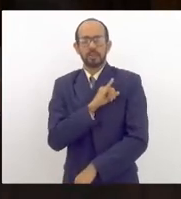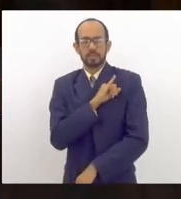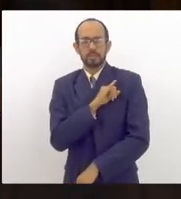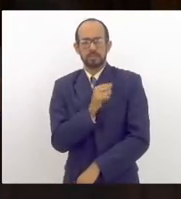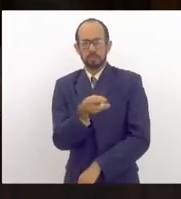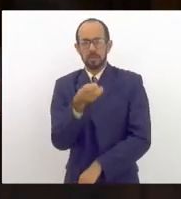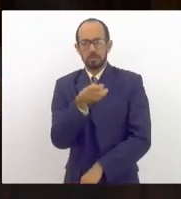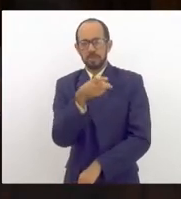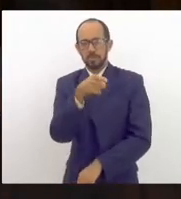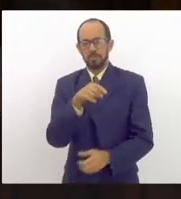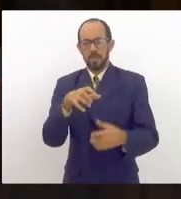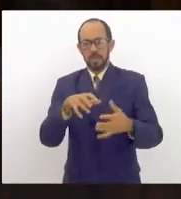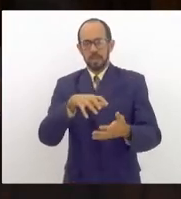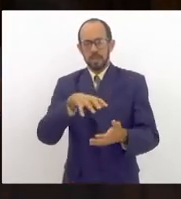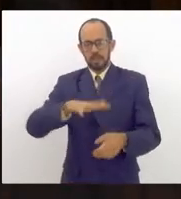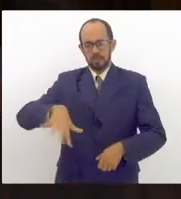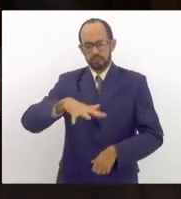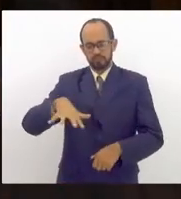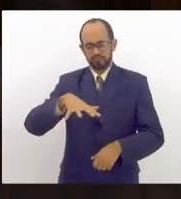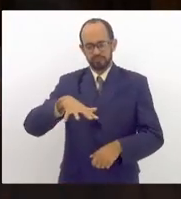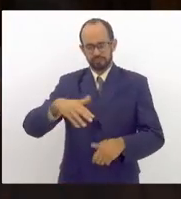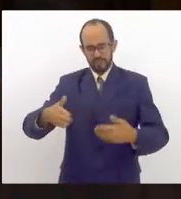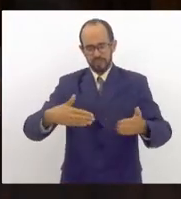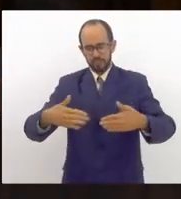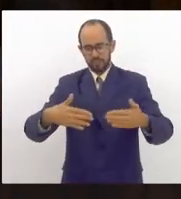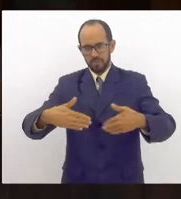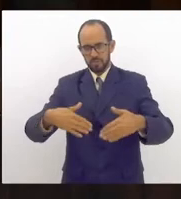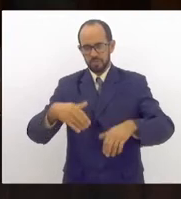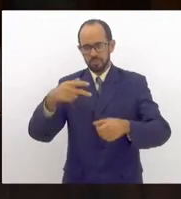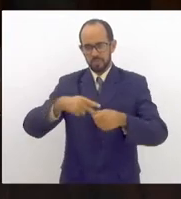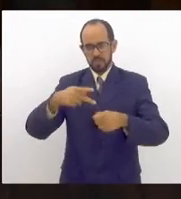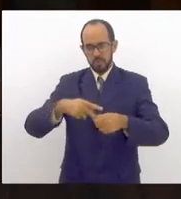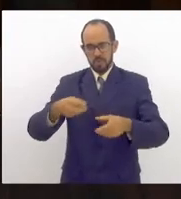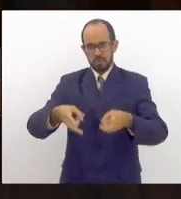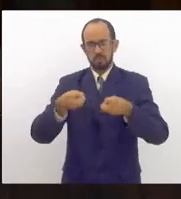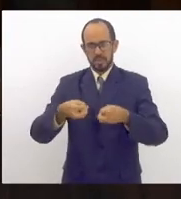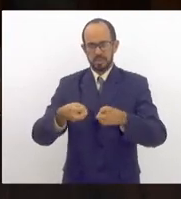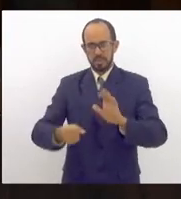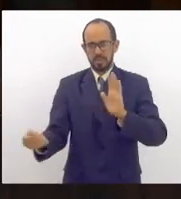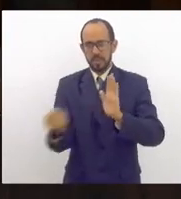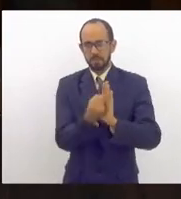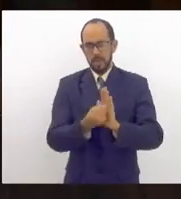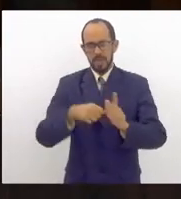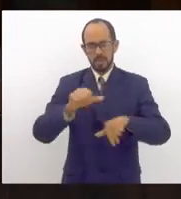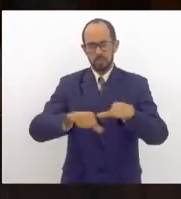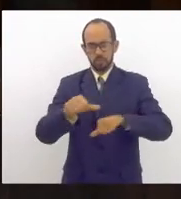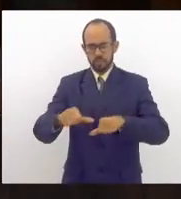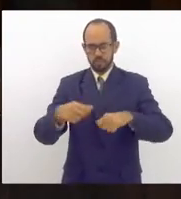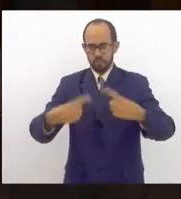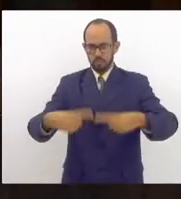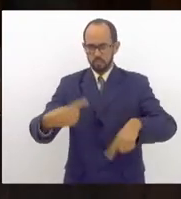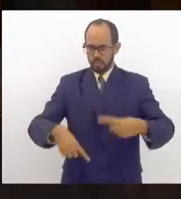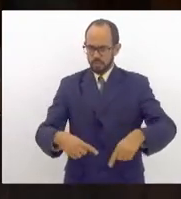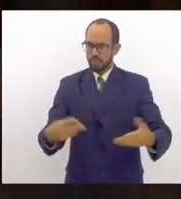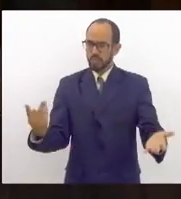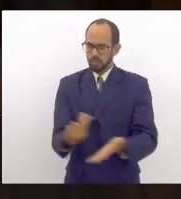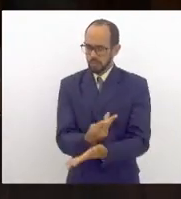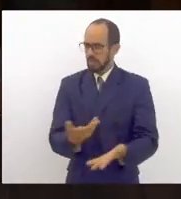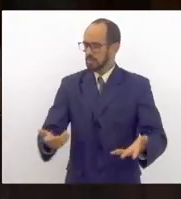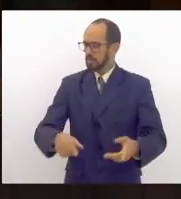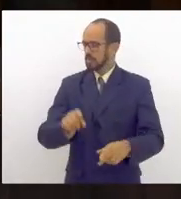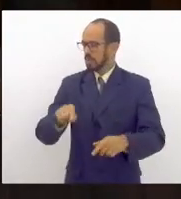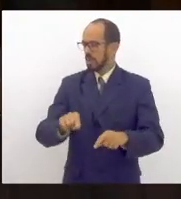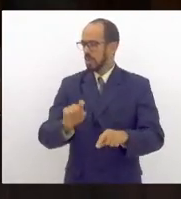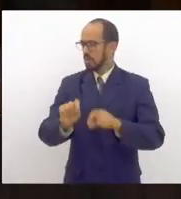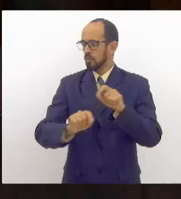Petroquímico dali da também a gente vê os impactos dessa mudança da política que dá uma política de